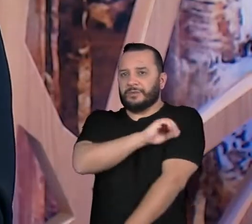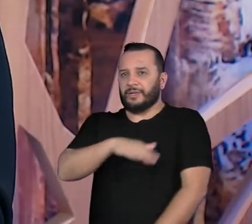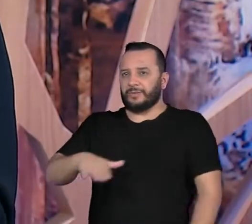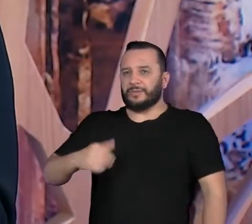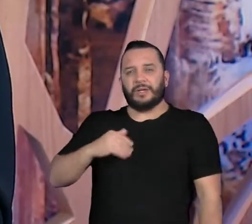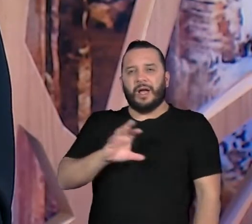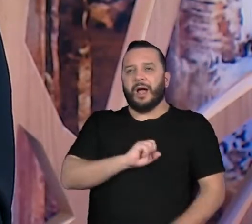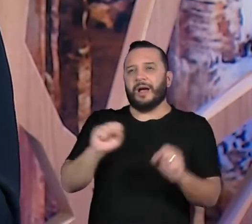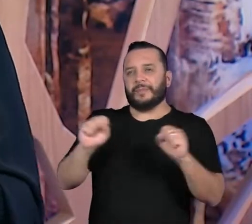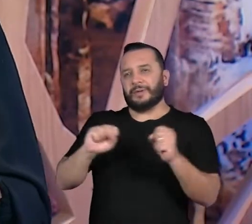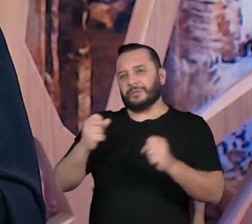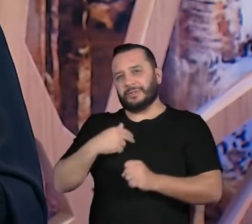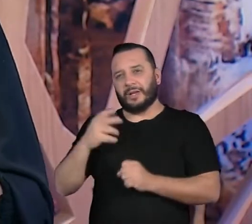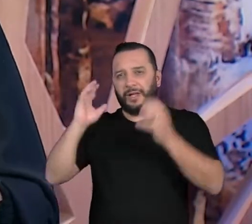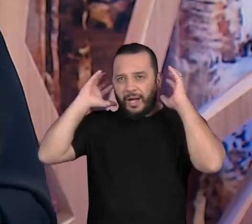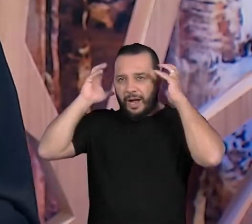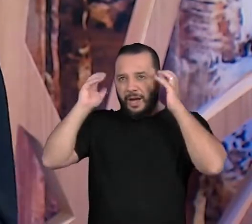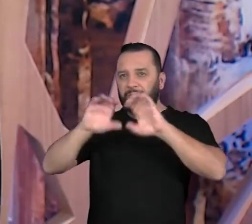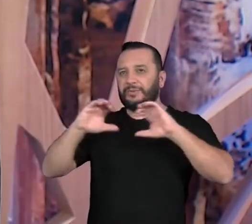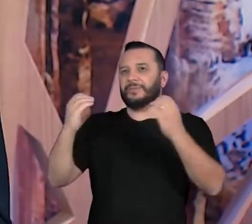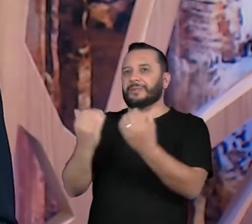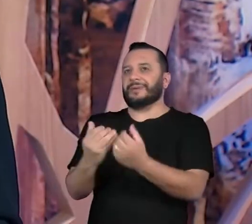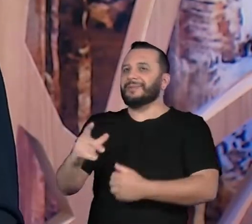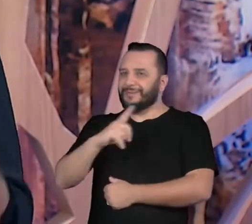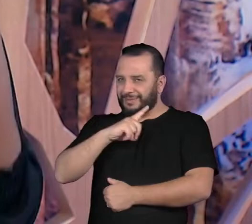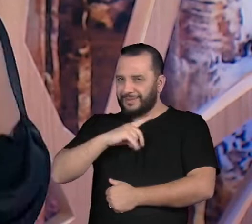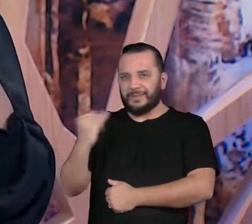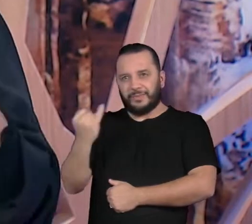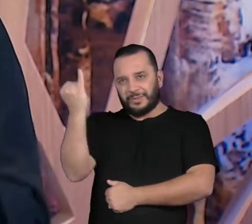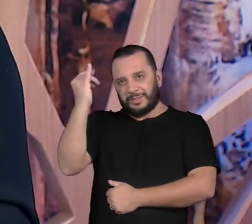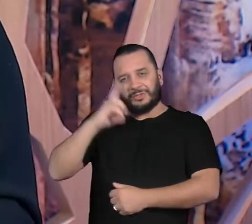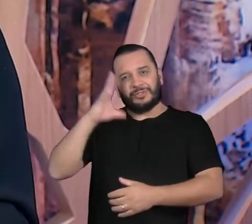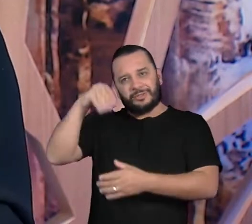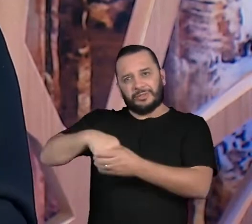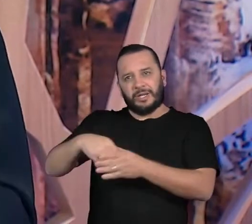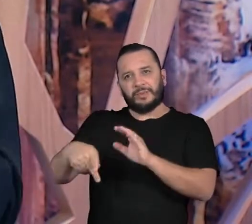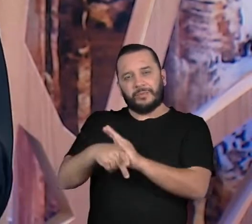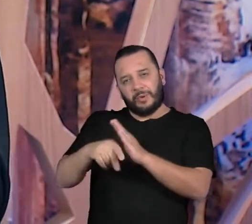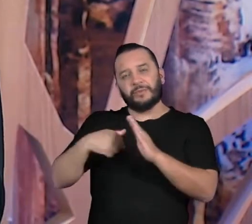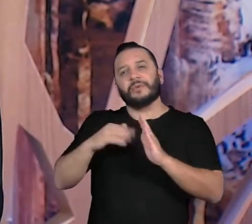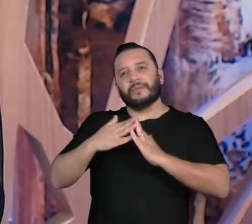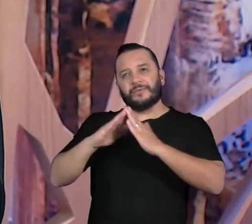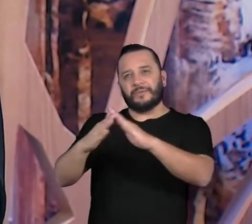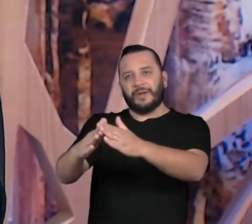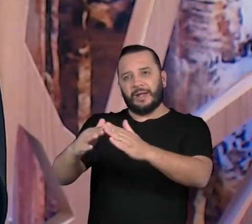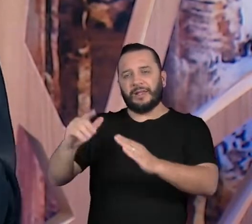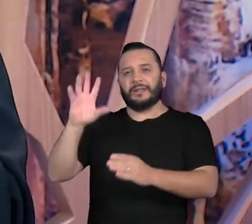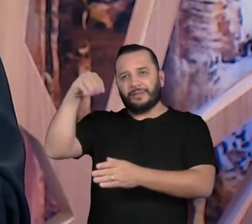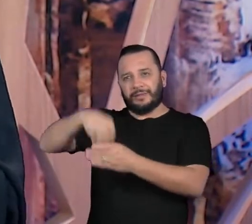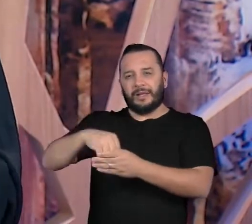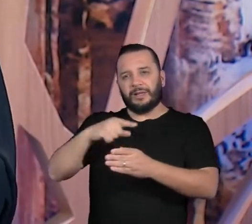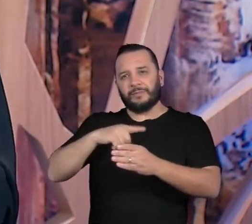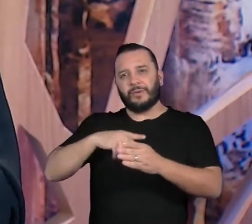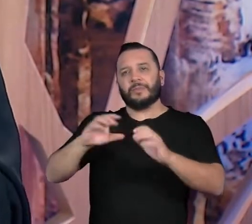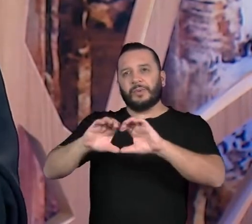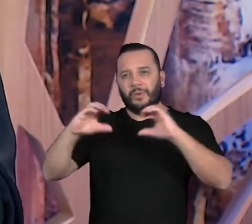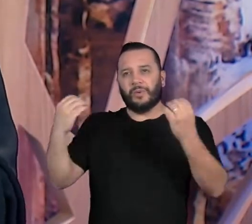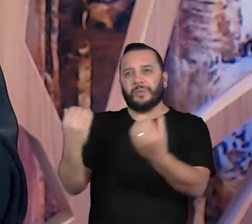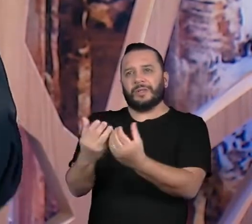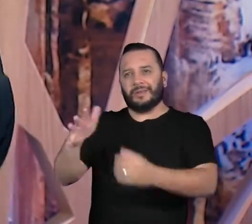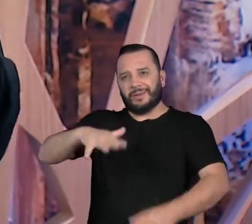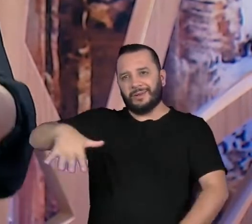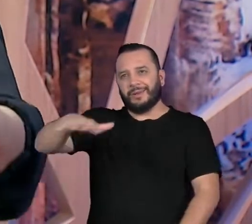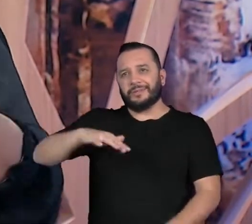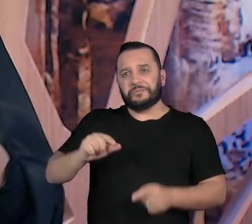apaixonada, eu acho que a rádio comunitária presta um grande serviço dentro das comunidades. É ali a forma que quem mora, às vezes,